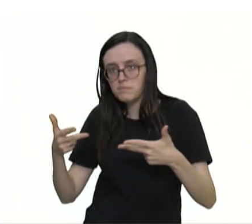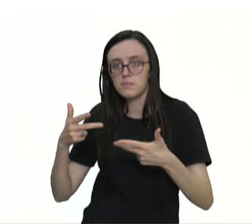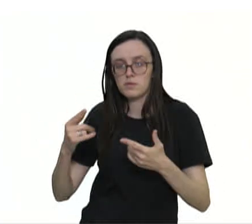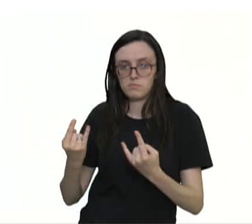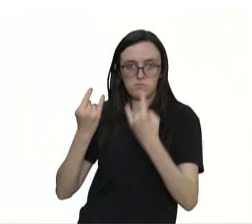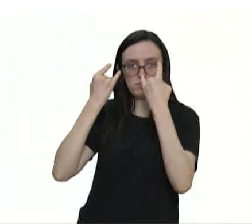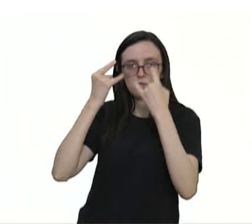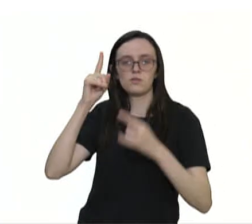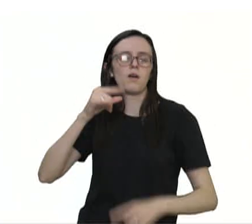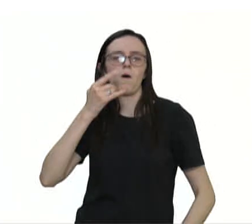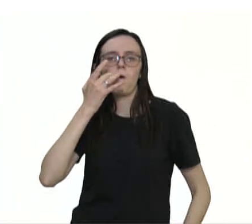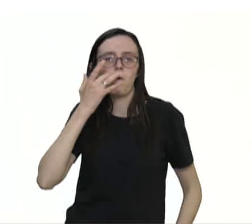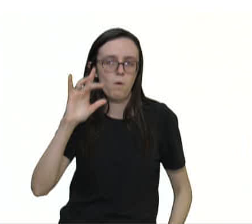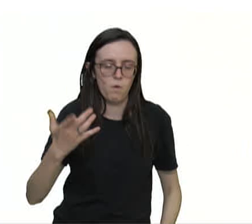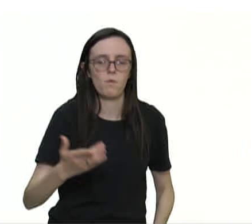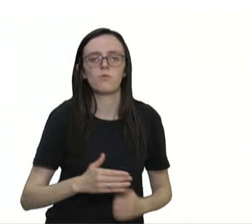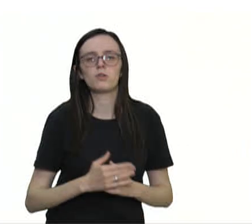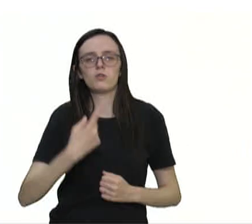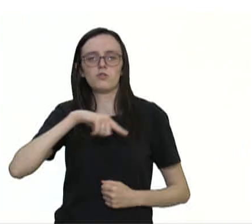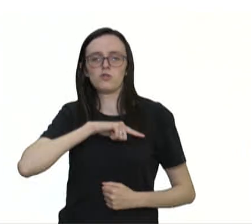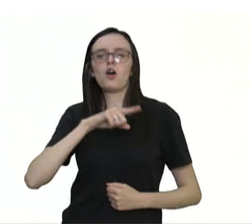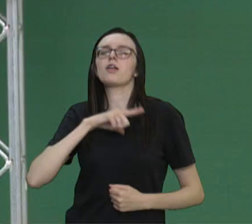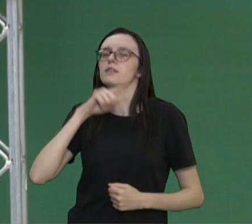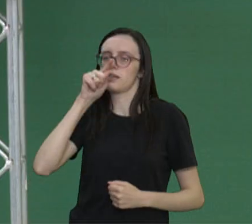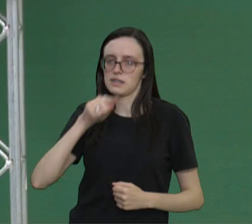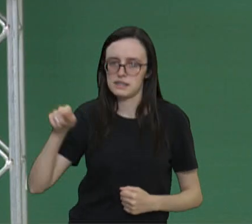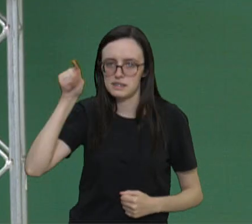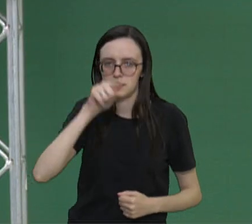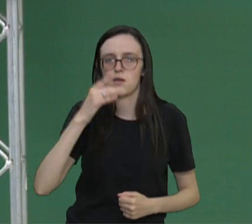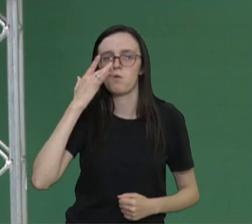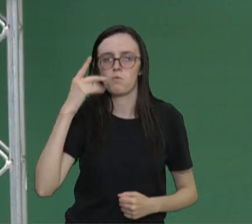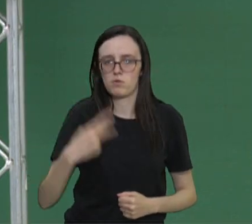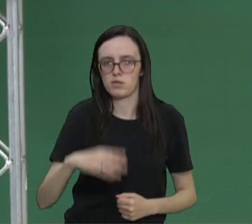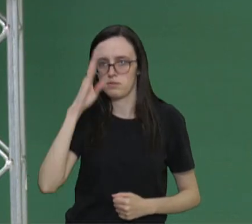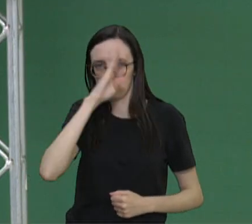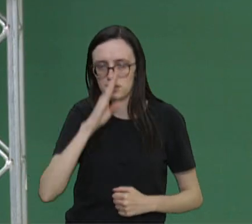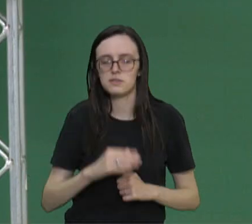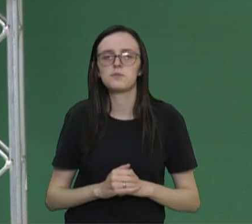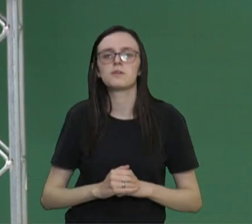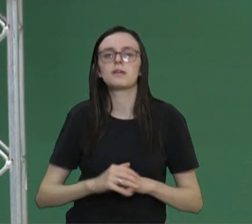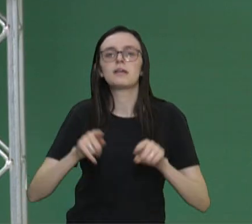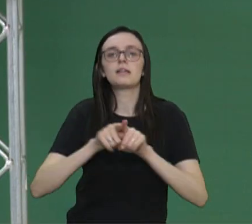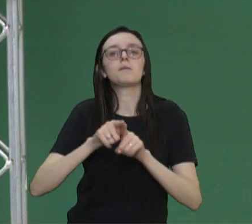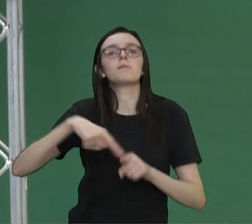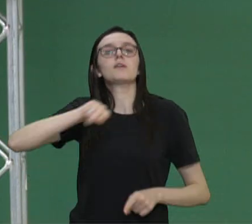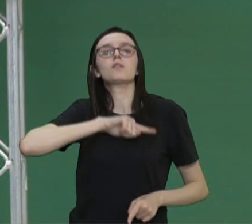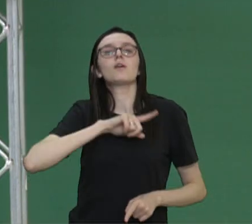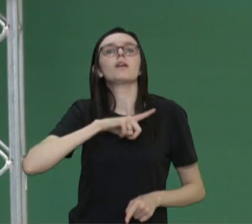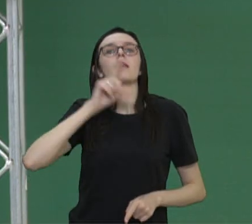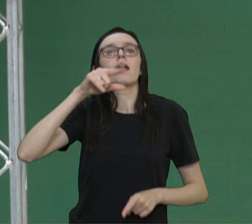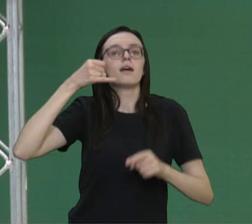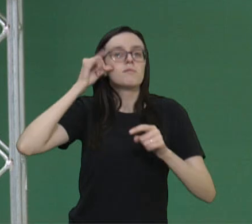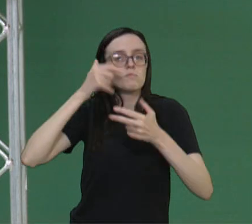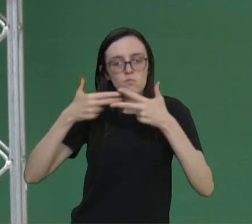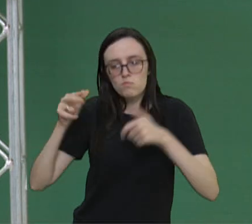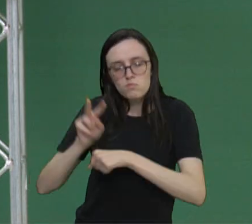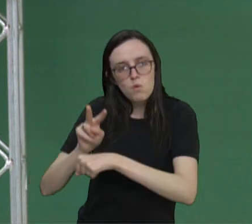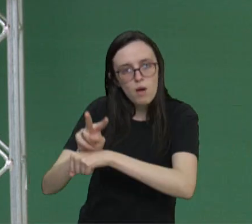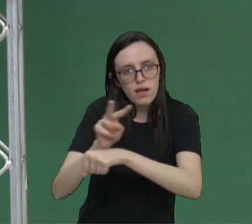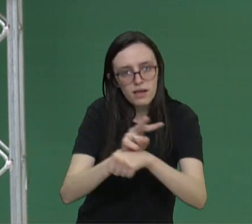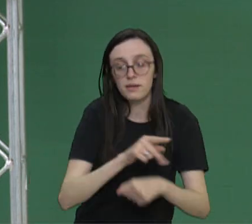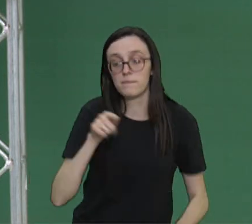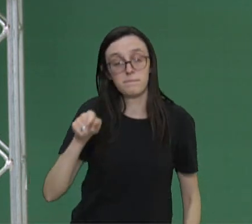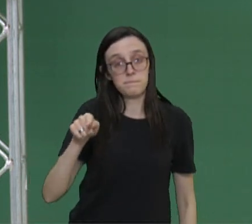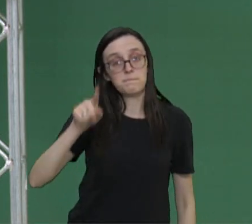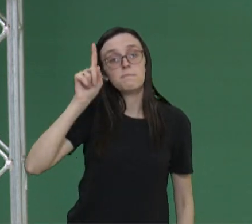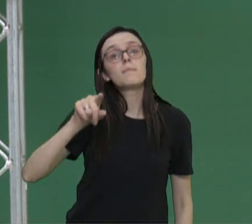preciosos, como o ouro, que nós tivemos o ciclo do ouro no Brasil. E aí nós tivemos também a pecuária, né? Então a